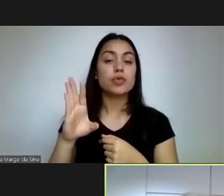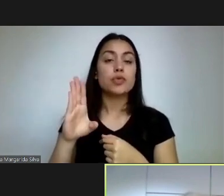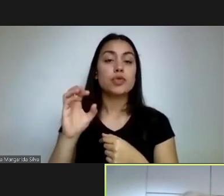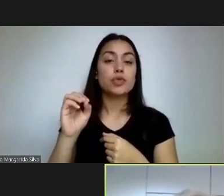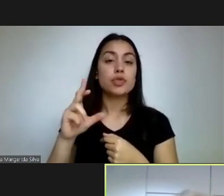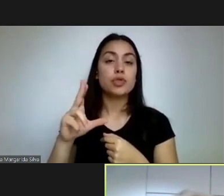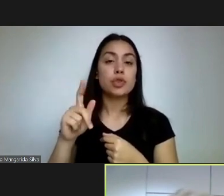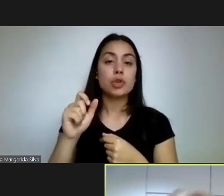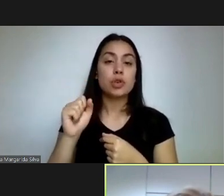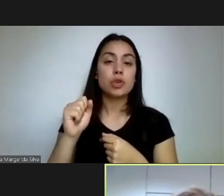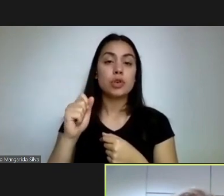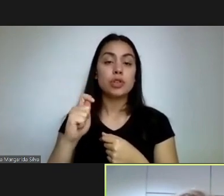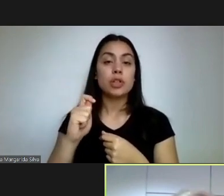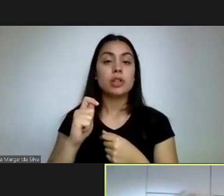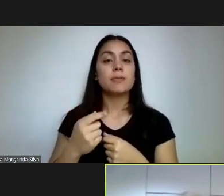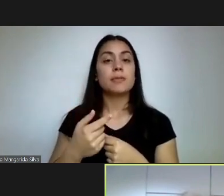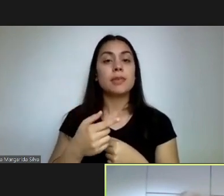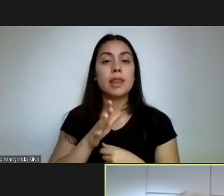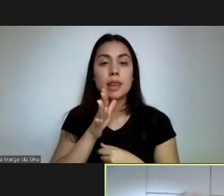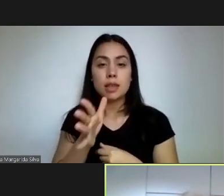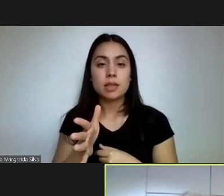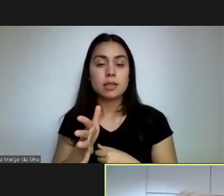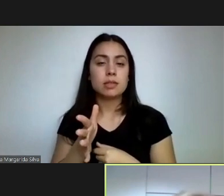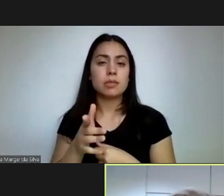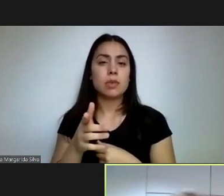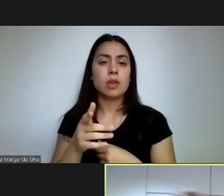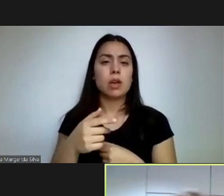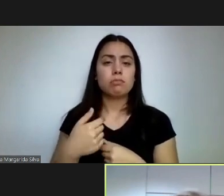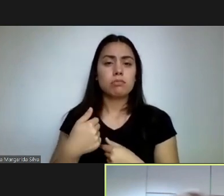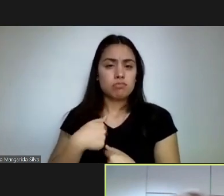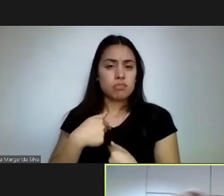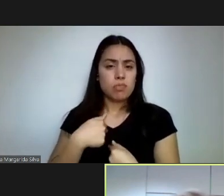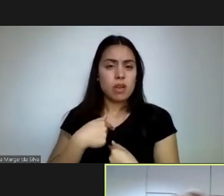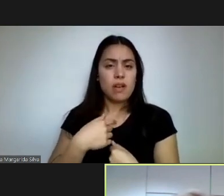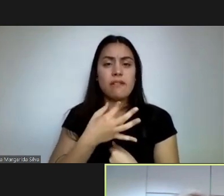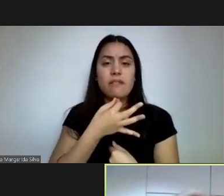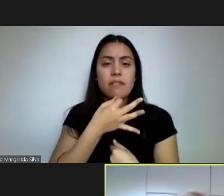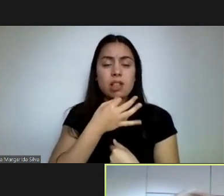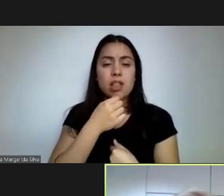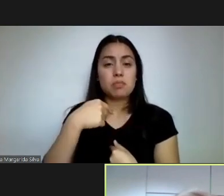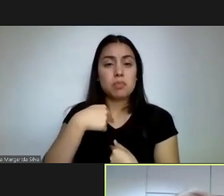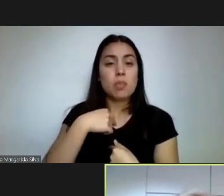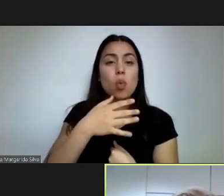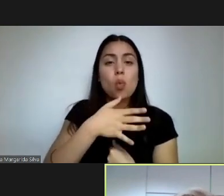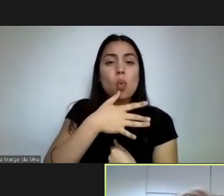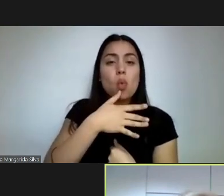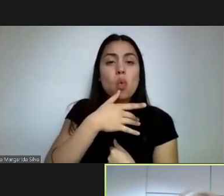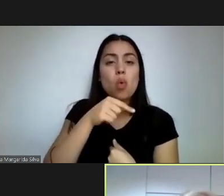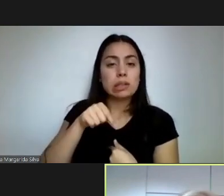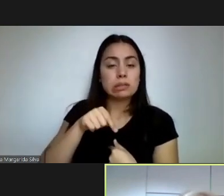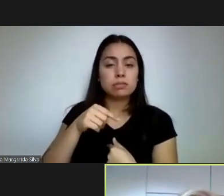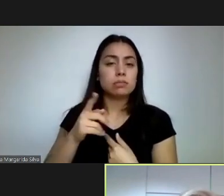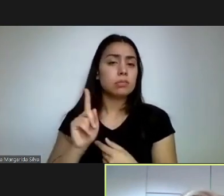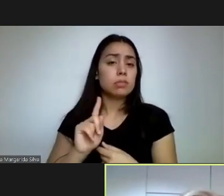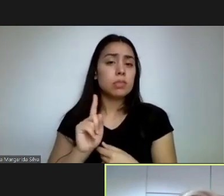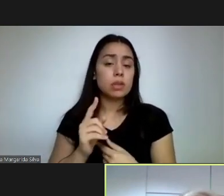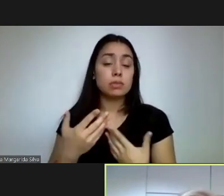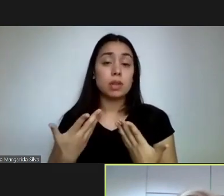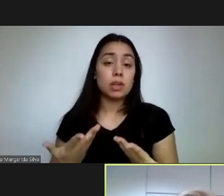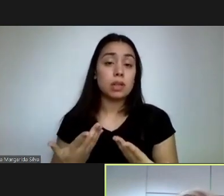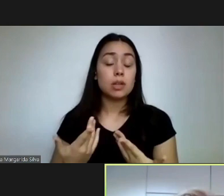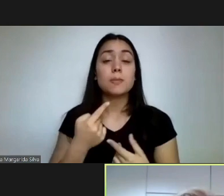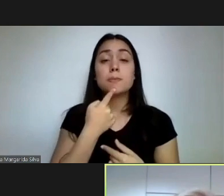nós como brancos, não nos atribuímos cor porque nós somos a cor. E isto choca, e acho que devemos começar